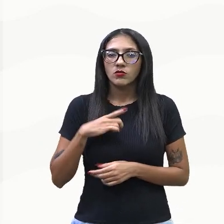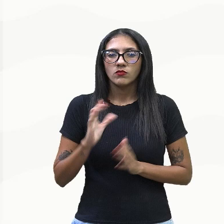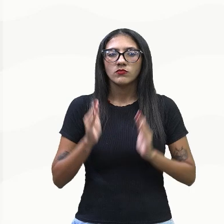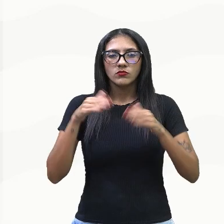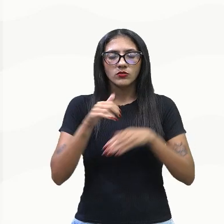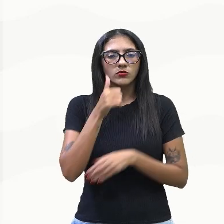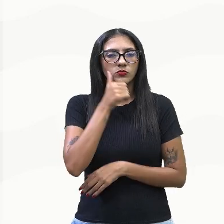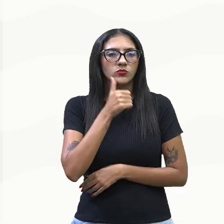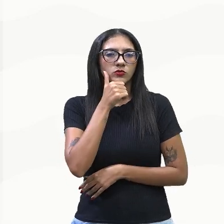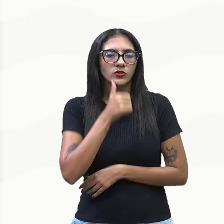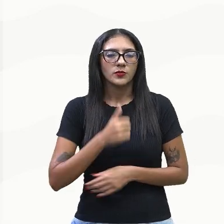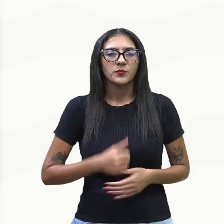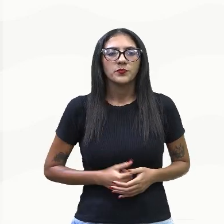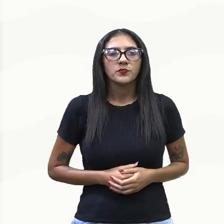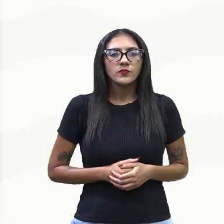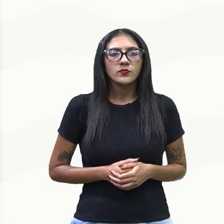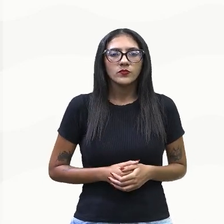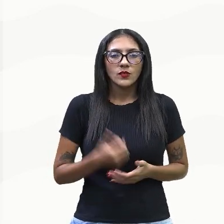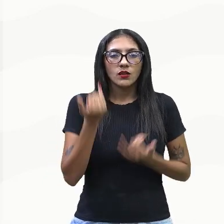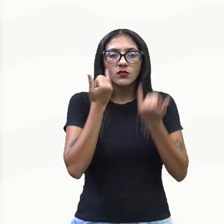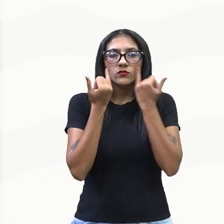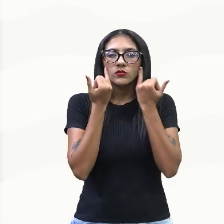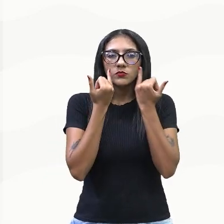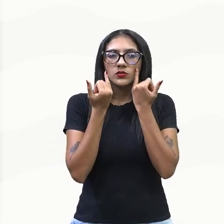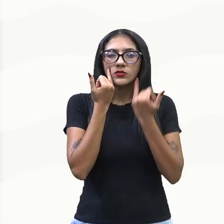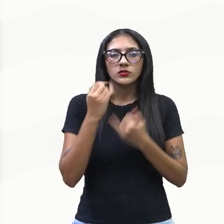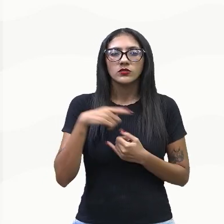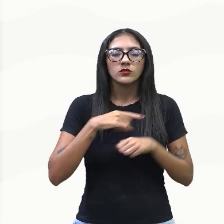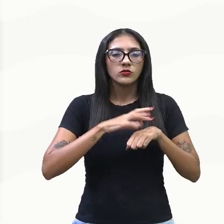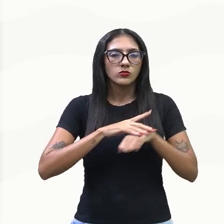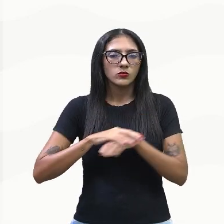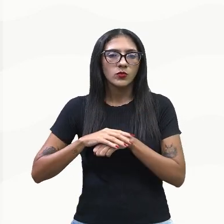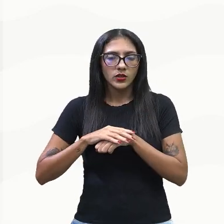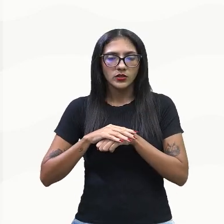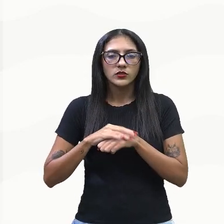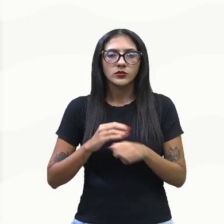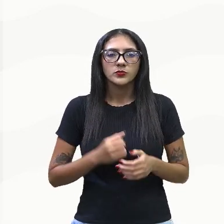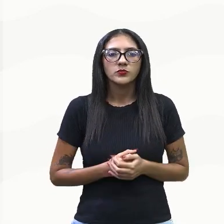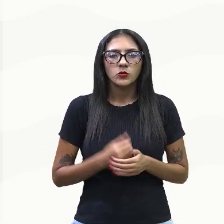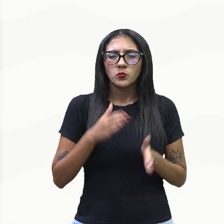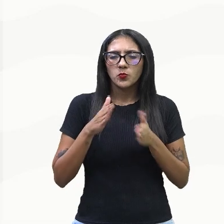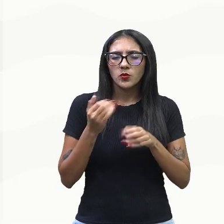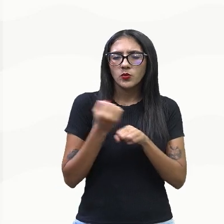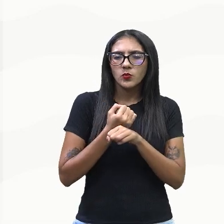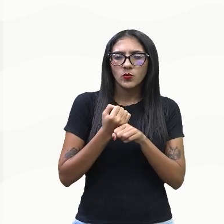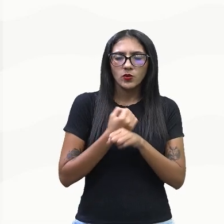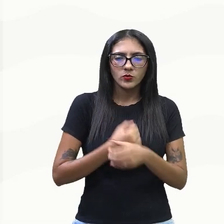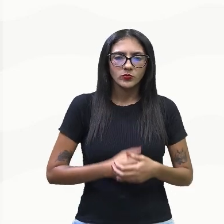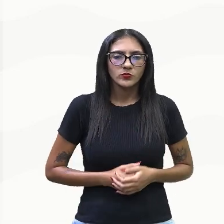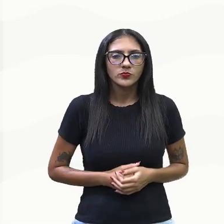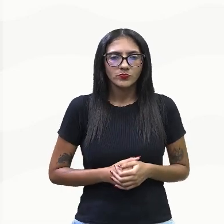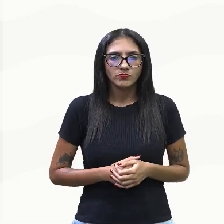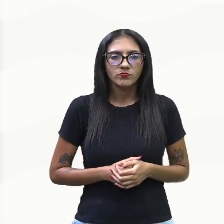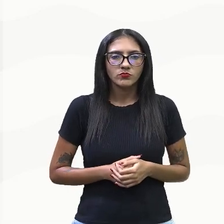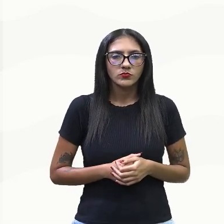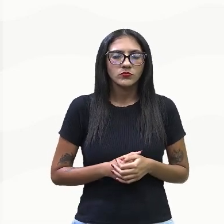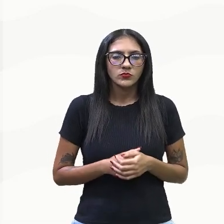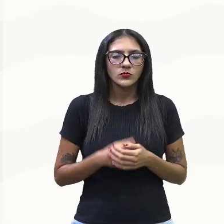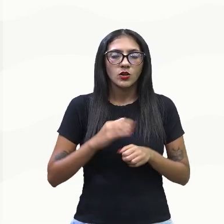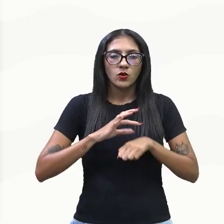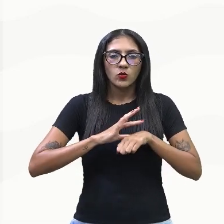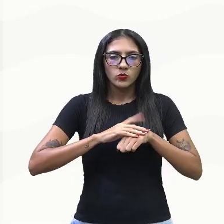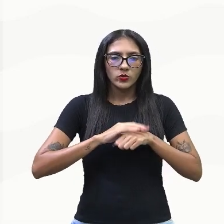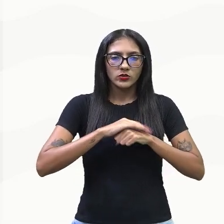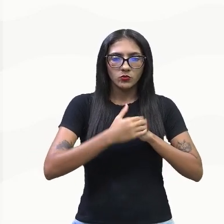mulher que engravida, né? Dados de câncer de mama e colo de útero nas últimas décadas. Aí câncer de mama e colo